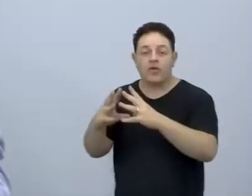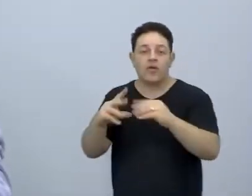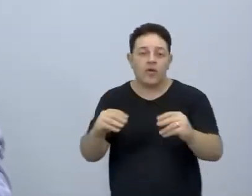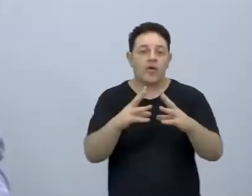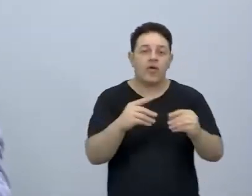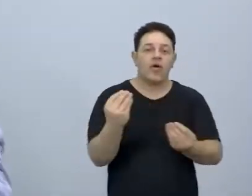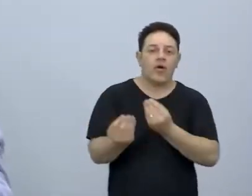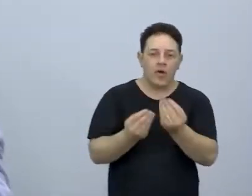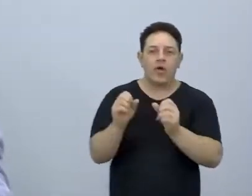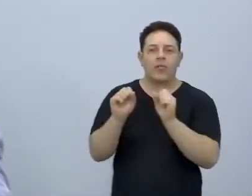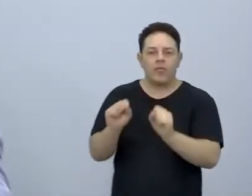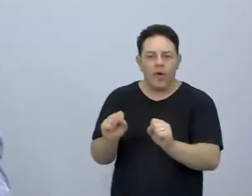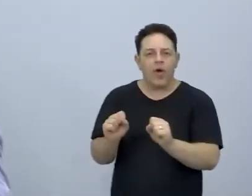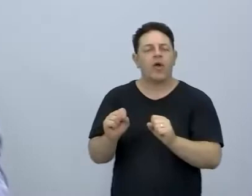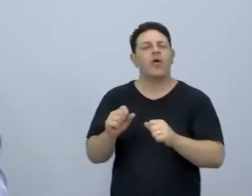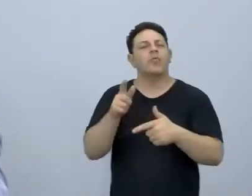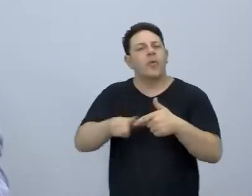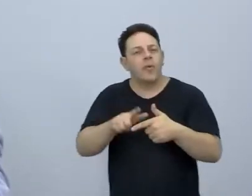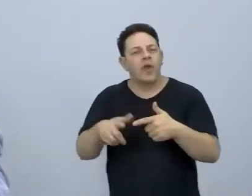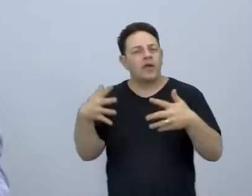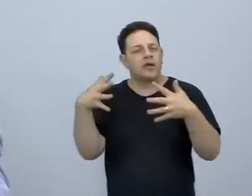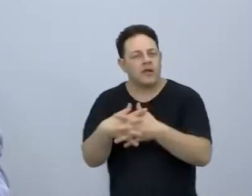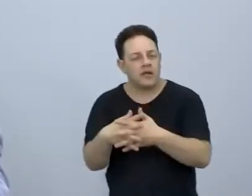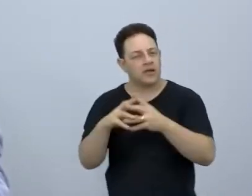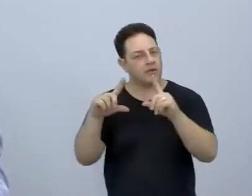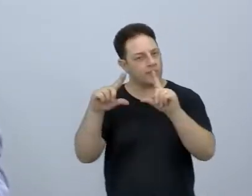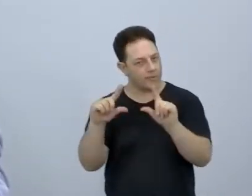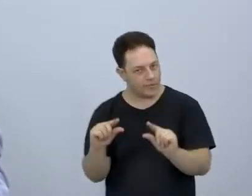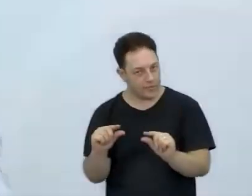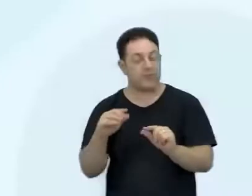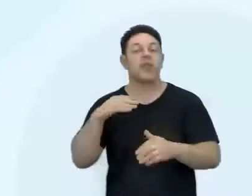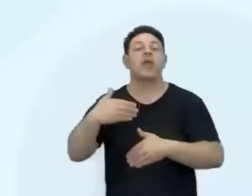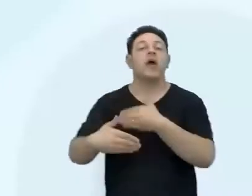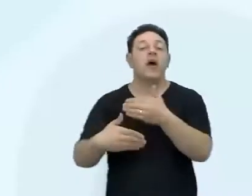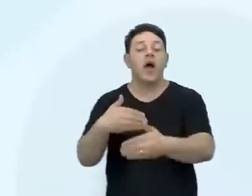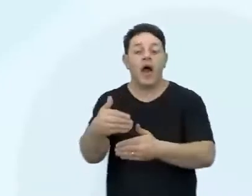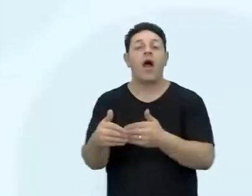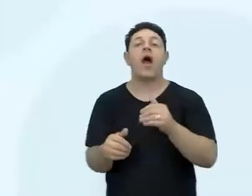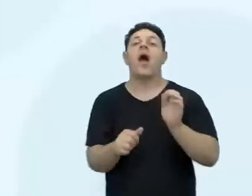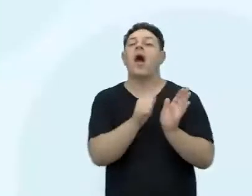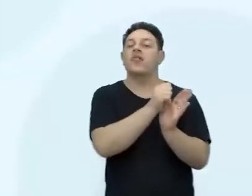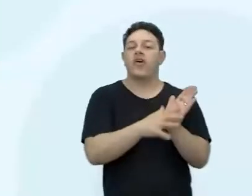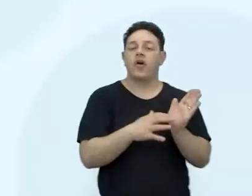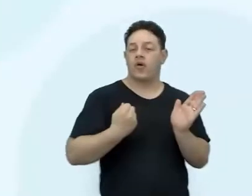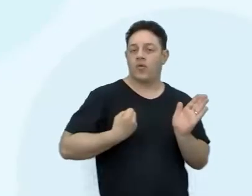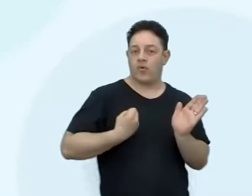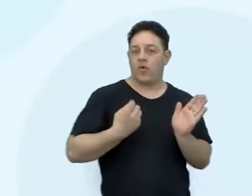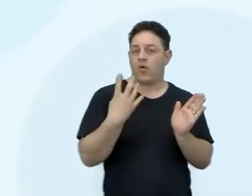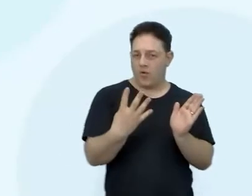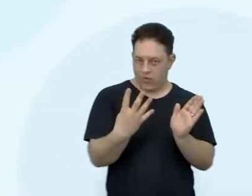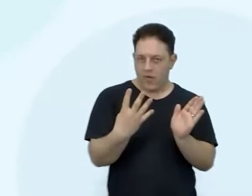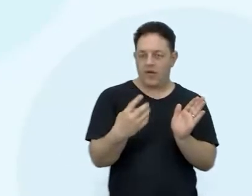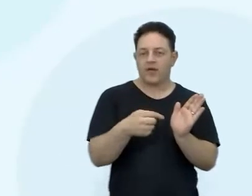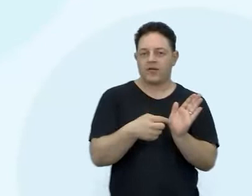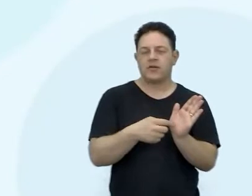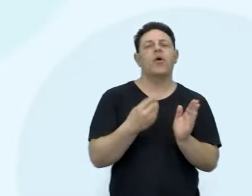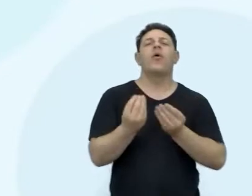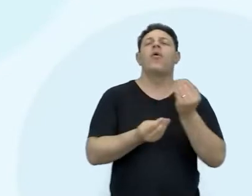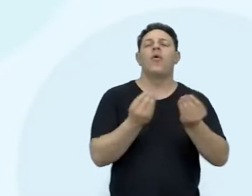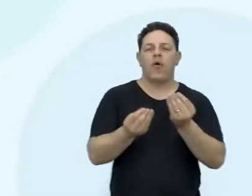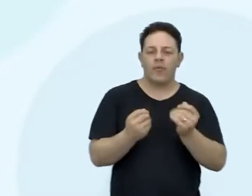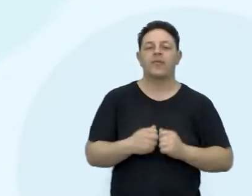né, da região. E aí, na atividade 4, o que foi feito na